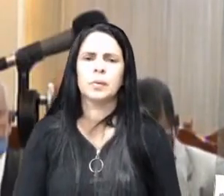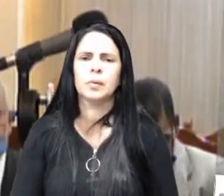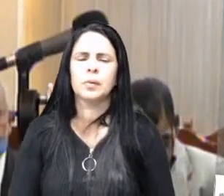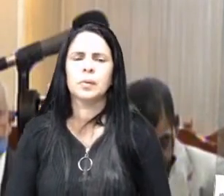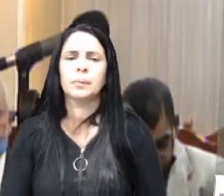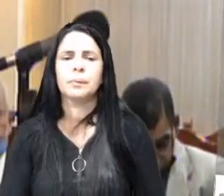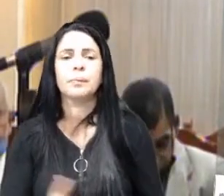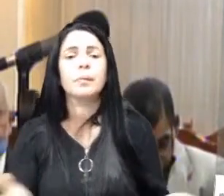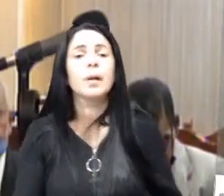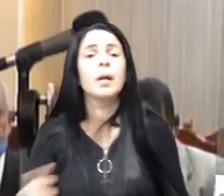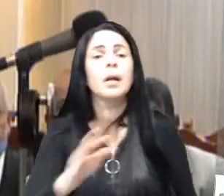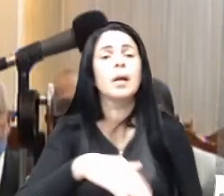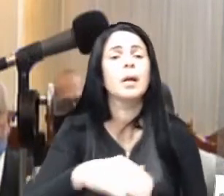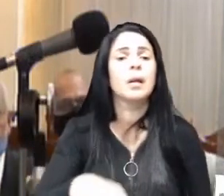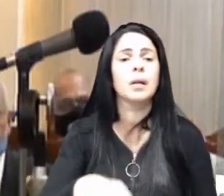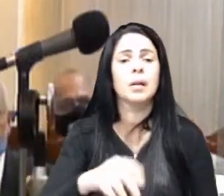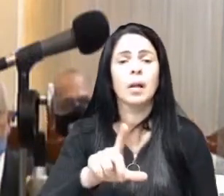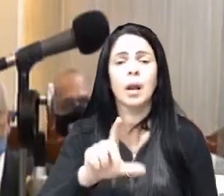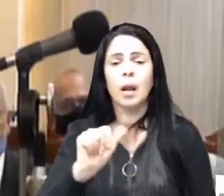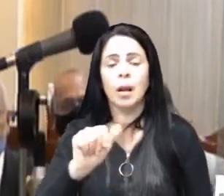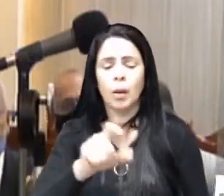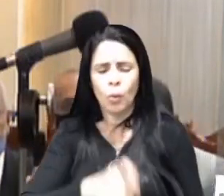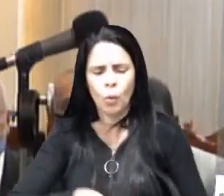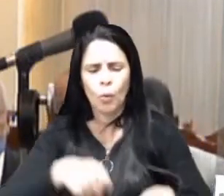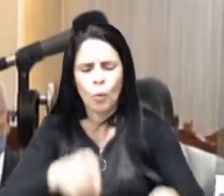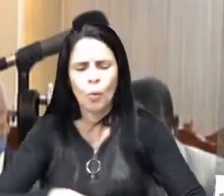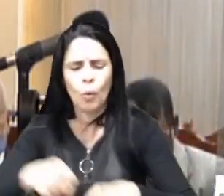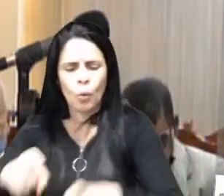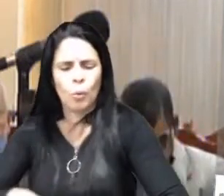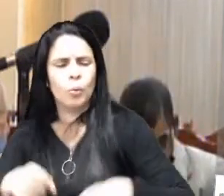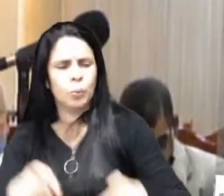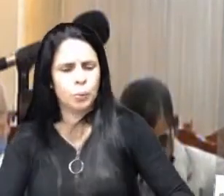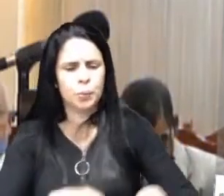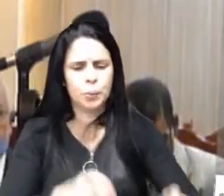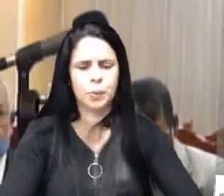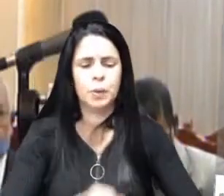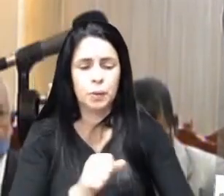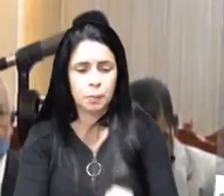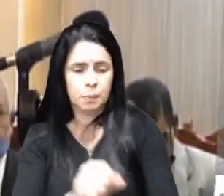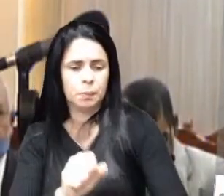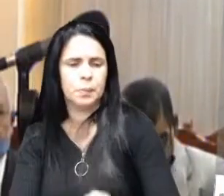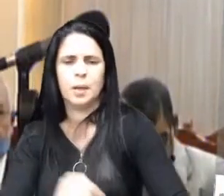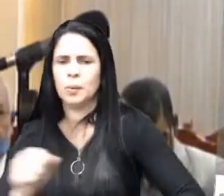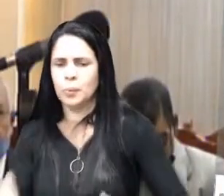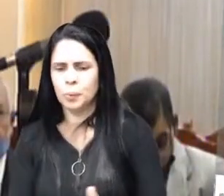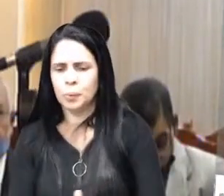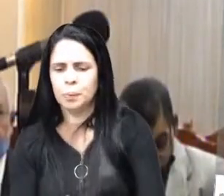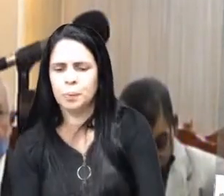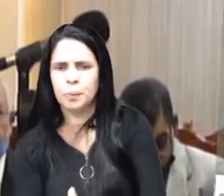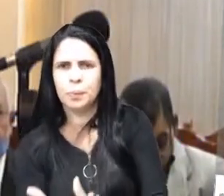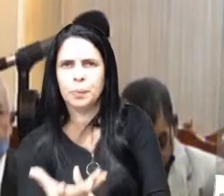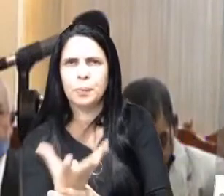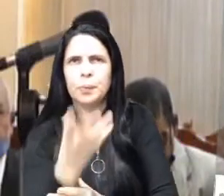lavrador espera o precioso fruto da terra? Que versículo é esse? São Tiago,